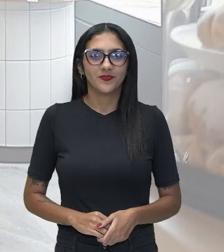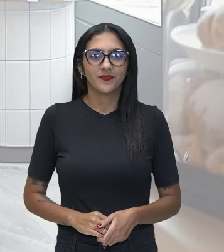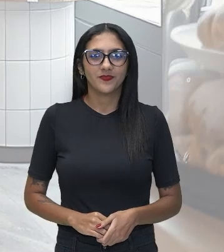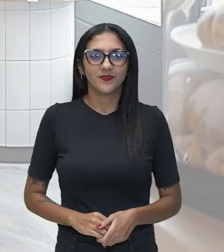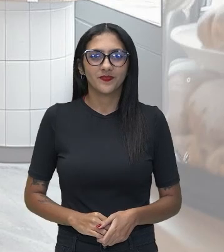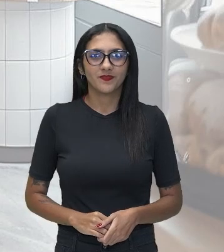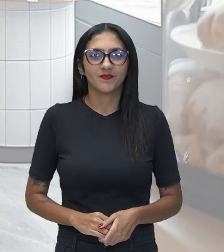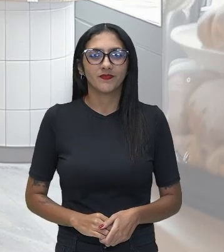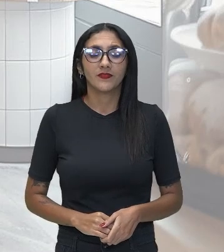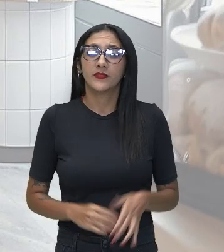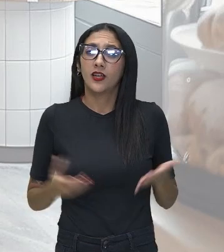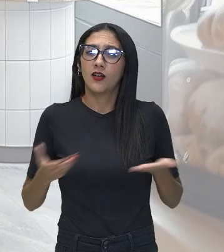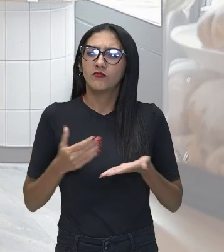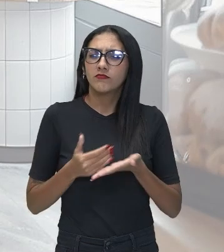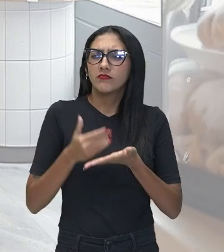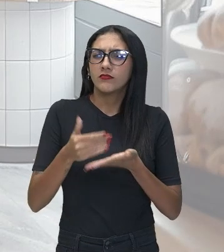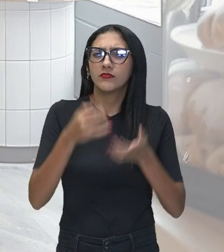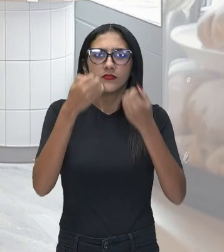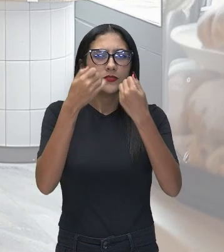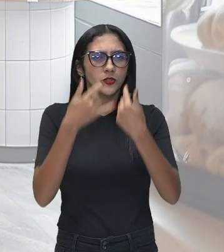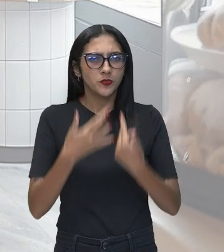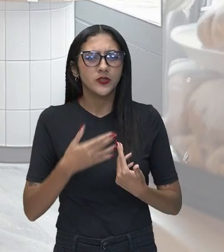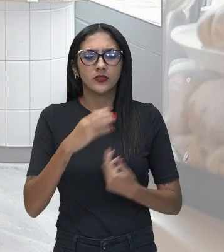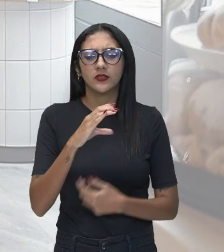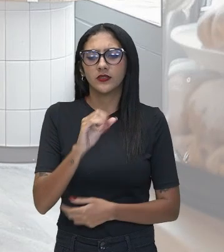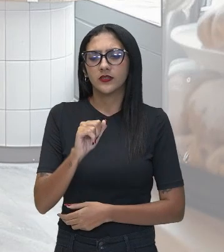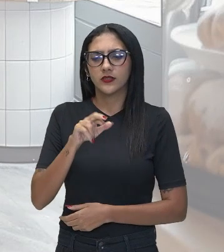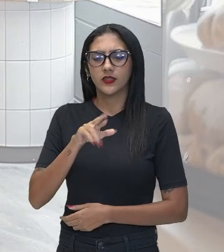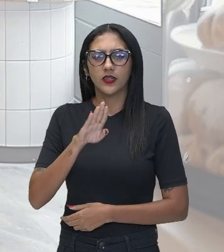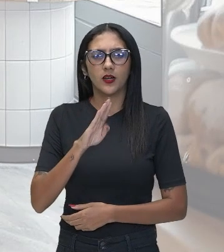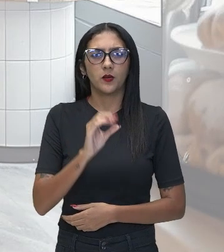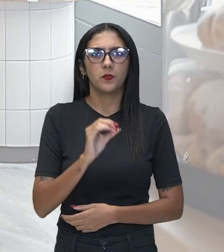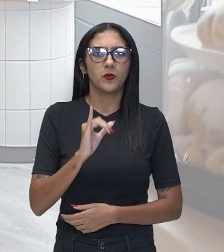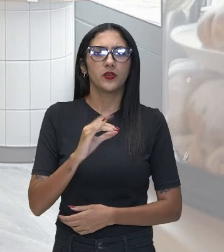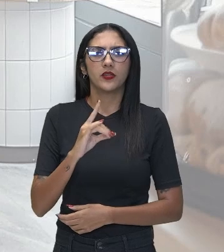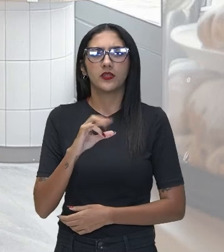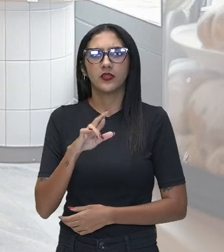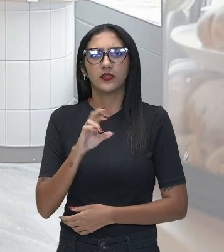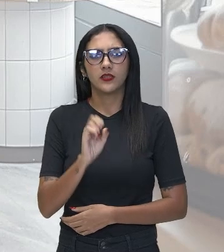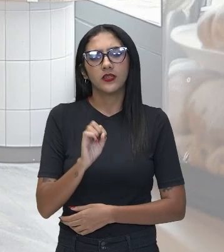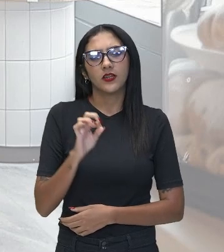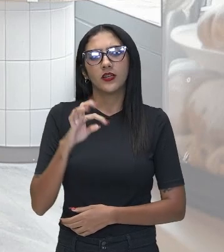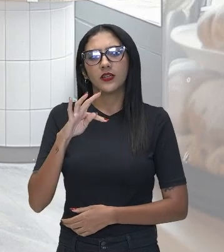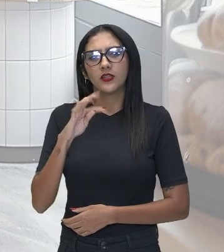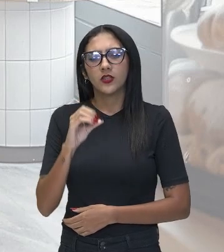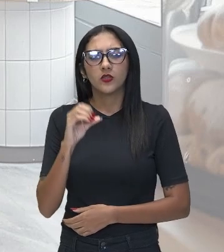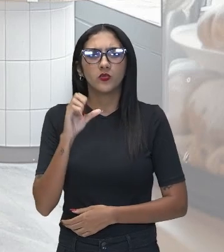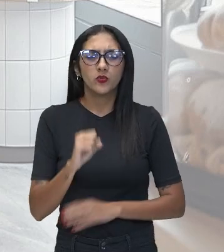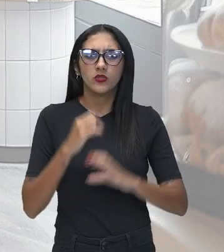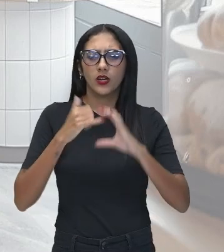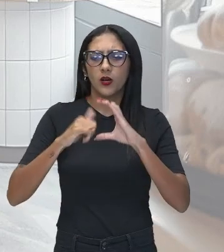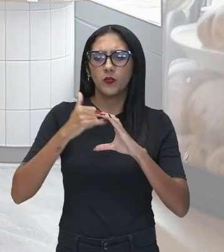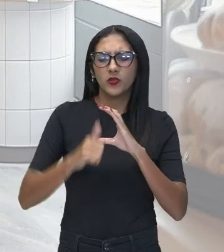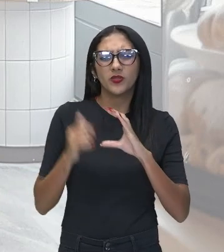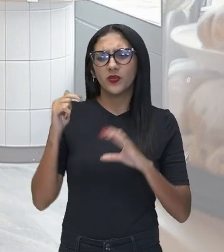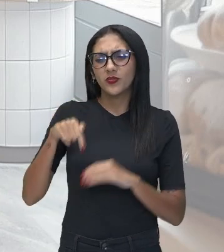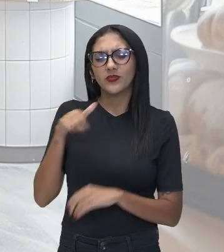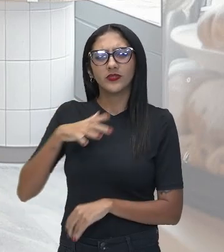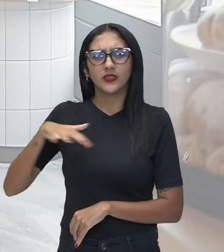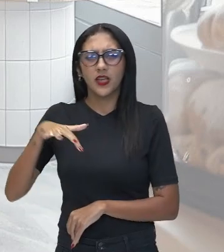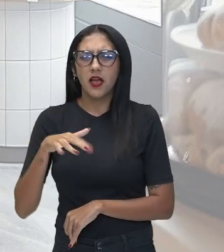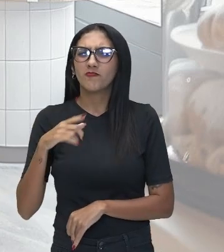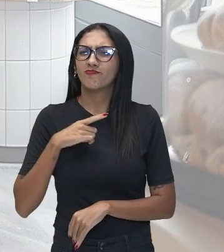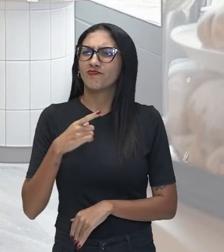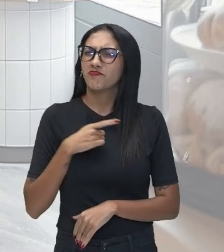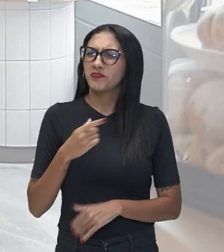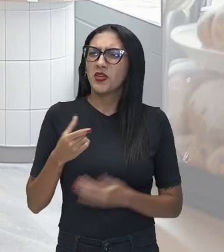Então, para falar de carboidratos, nada melhor do que estar neste ambiente aqui que é recheado de